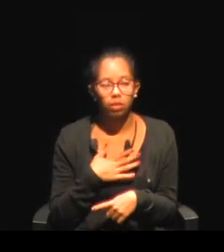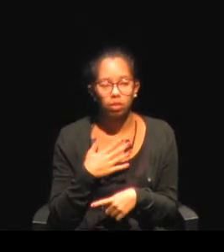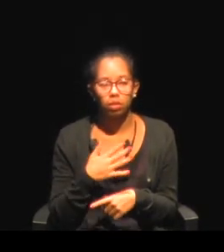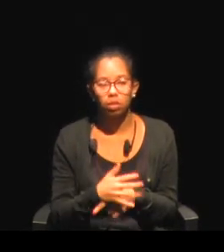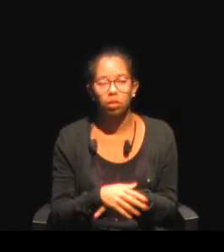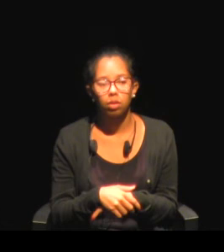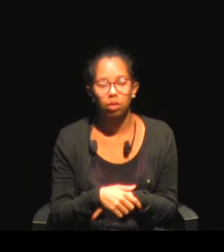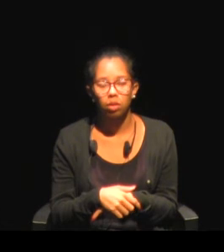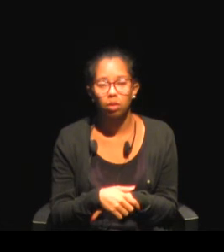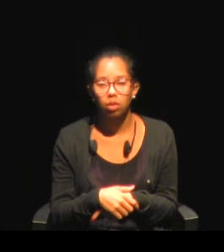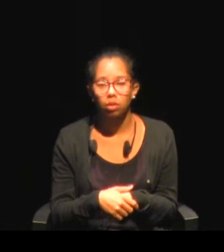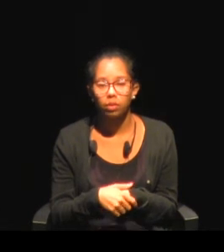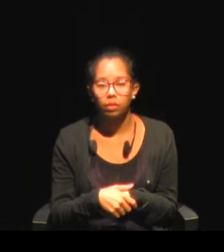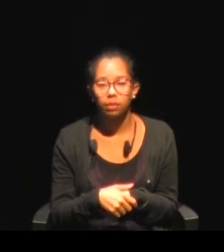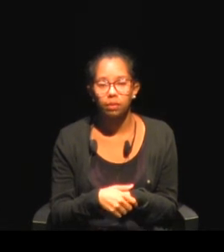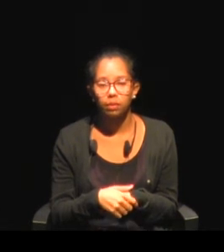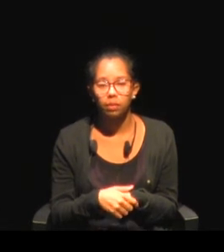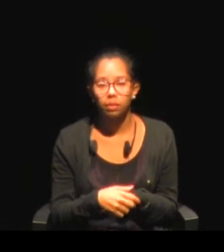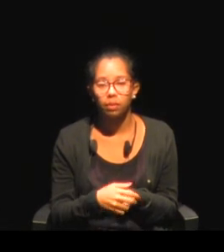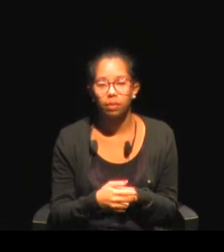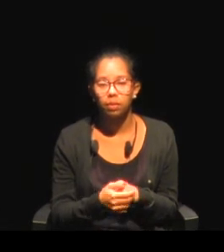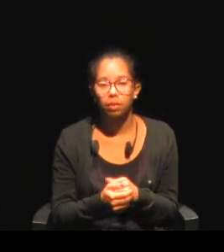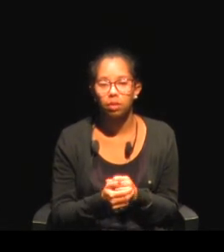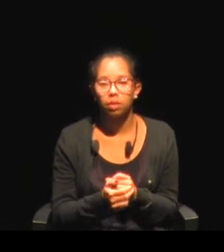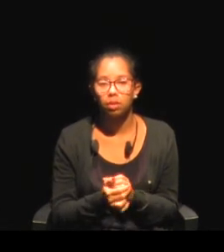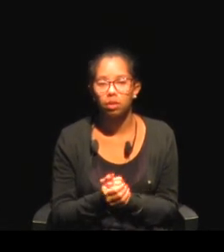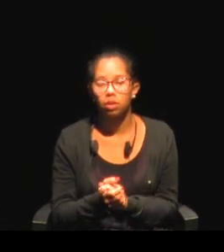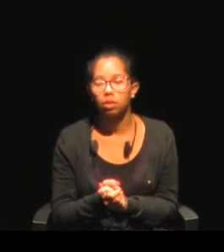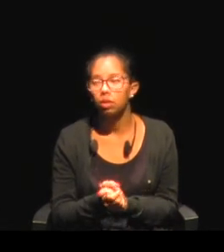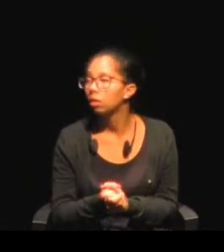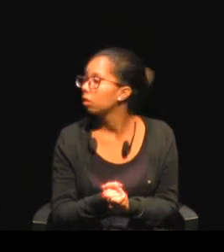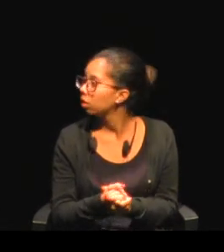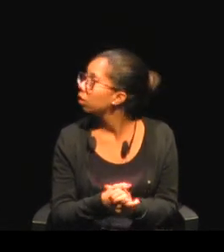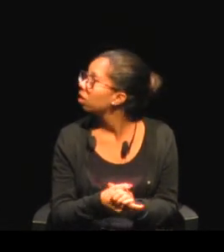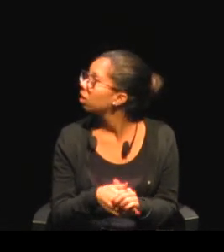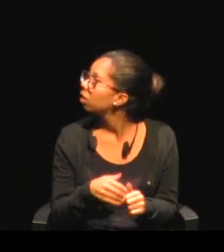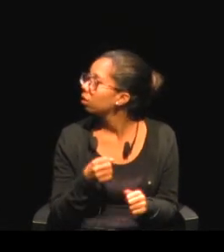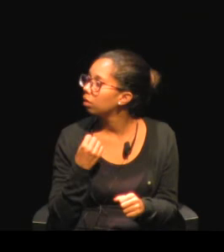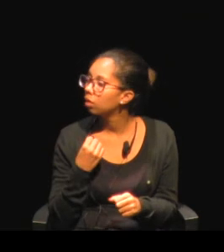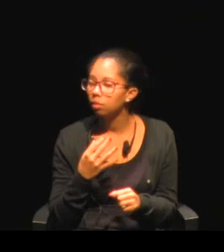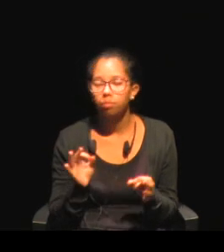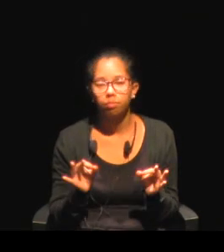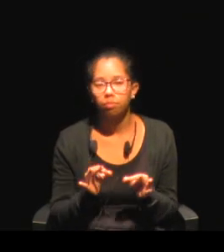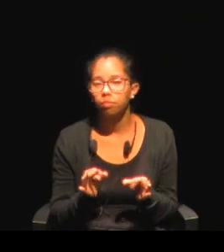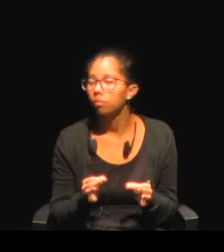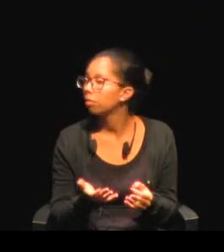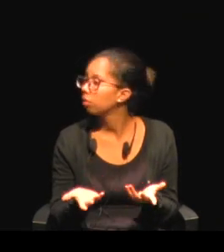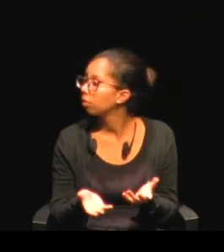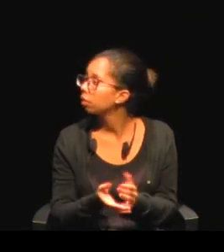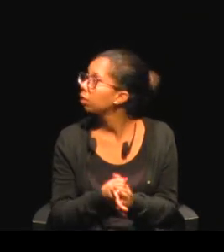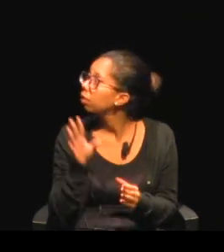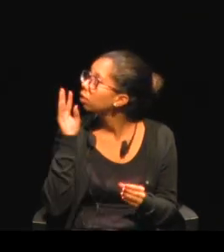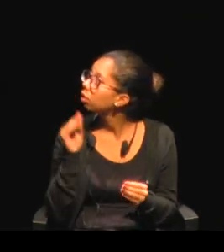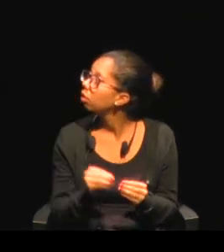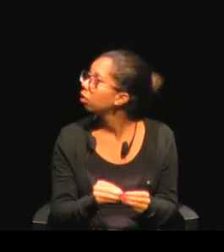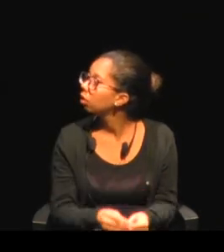mas que acho que o espaço é mais... A gente procurou fazer uma coisa também, que é uma outra, que sempre, toda a